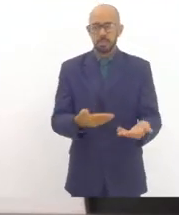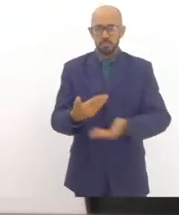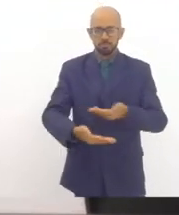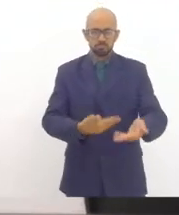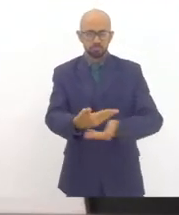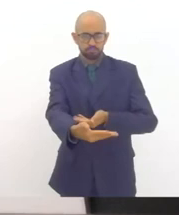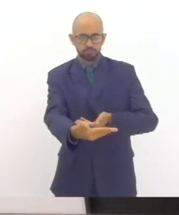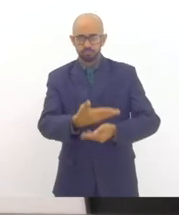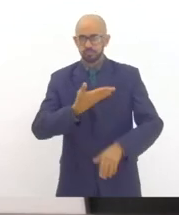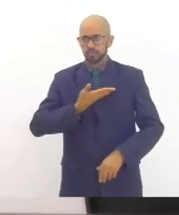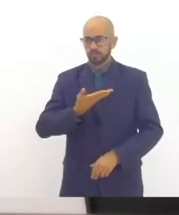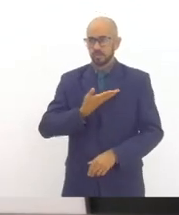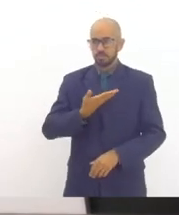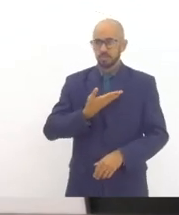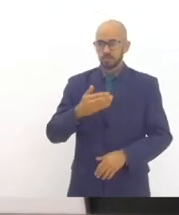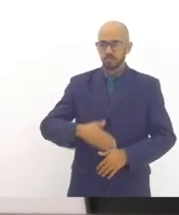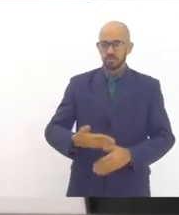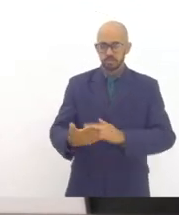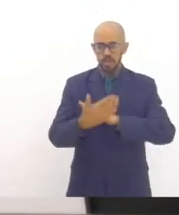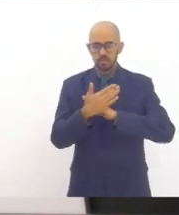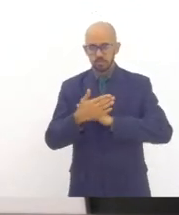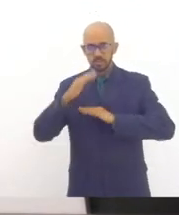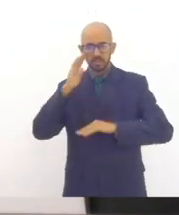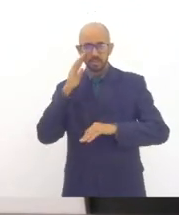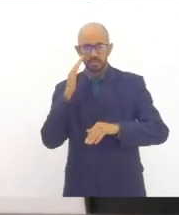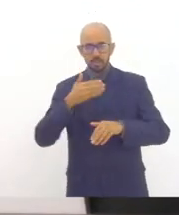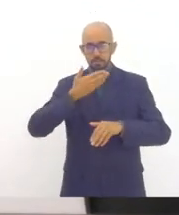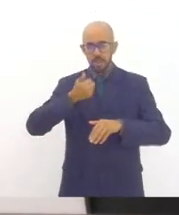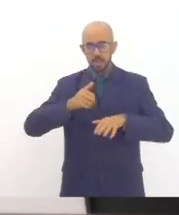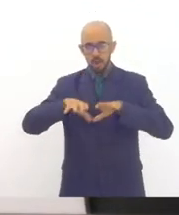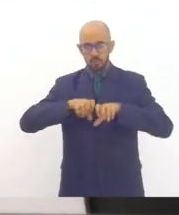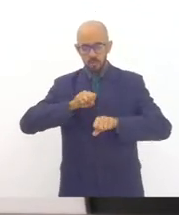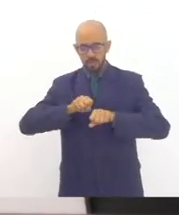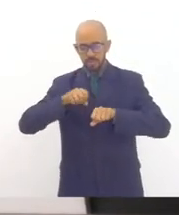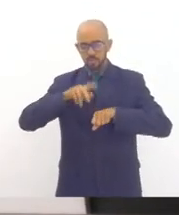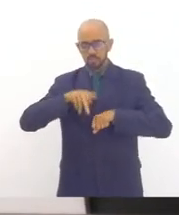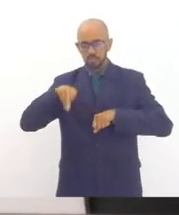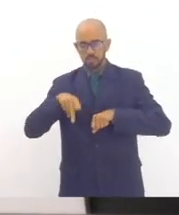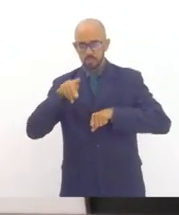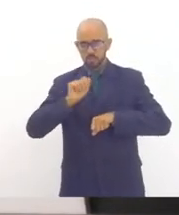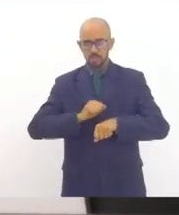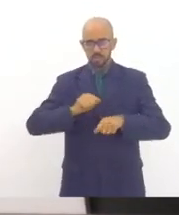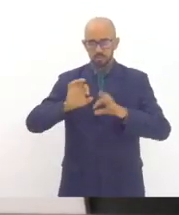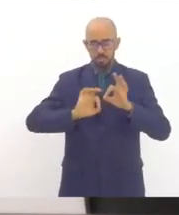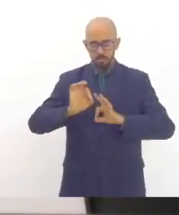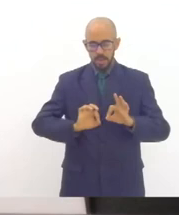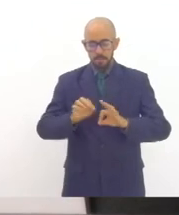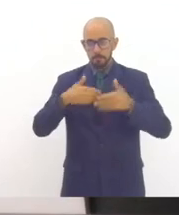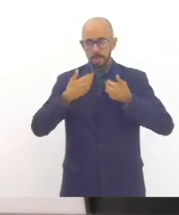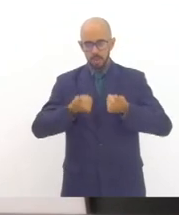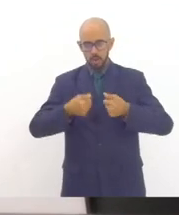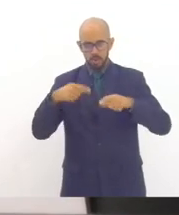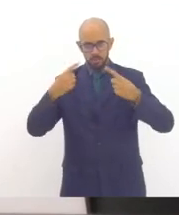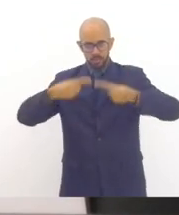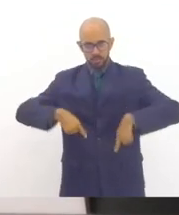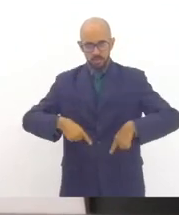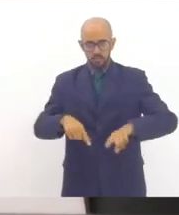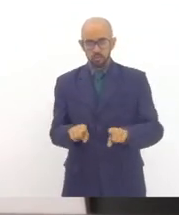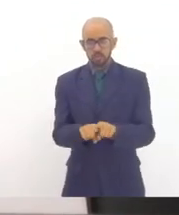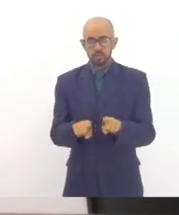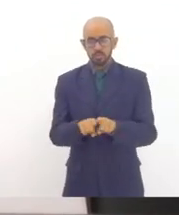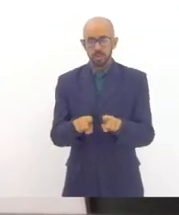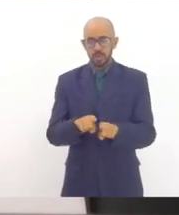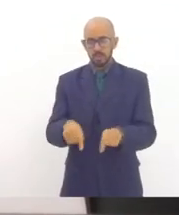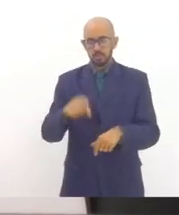nos ajudam também a compreender melhor a formação dos professores e prepará-los melhor para esse desafio, que é muito difícil.